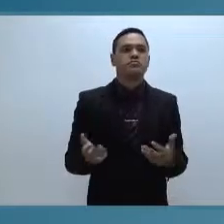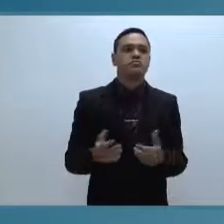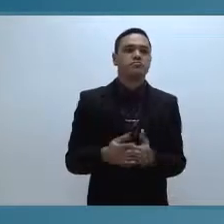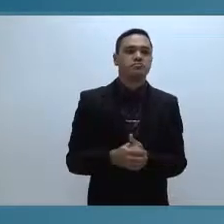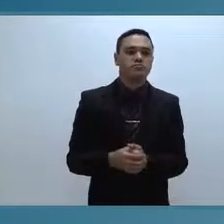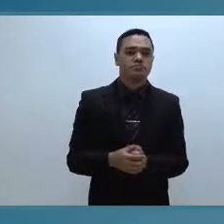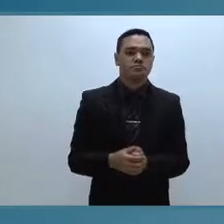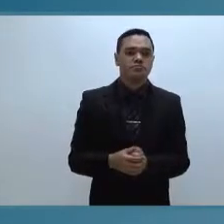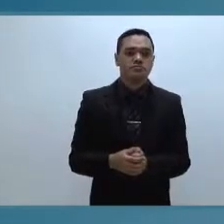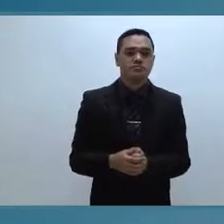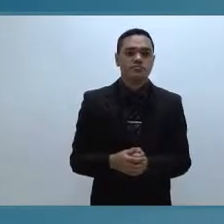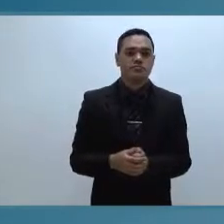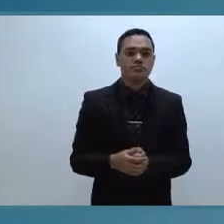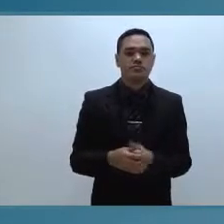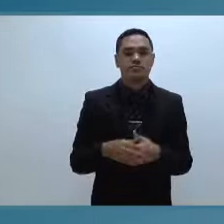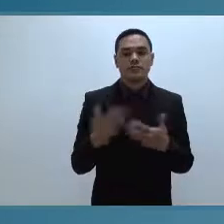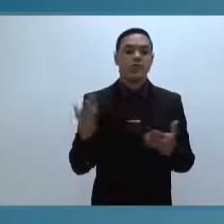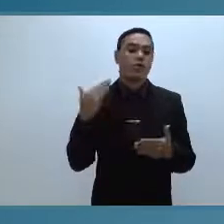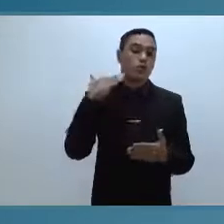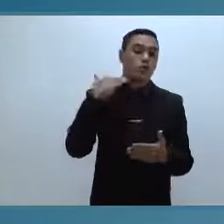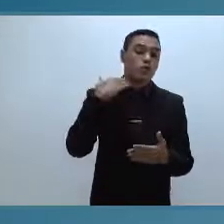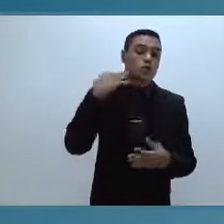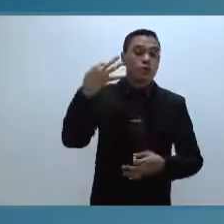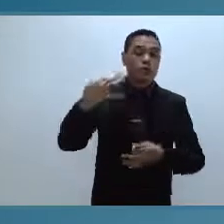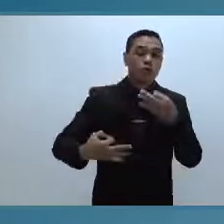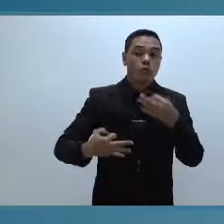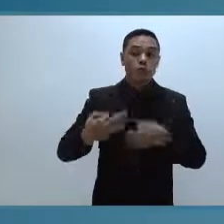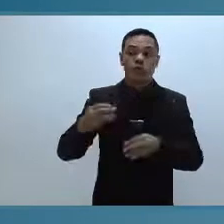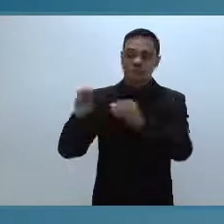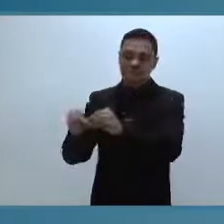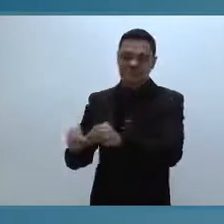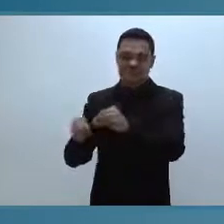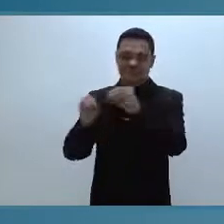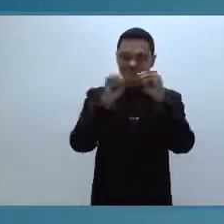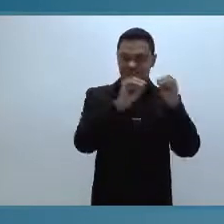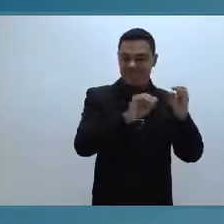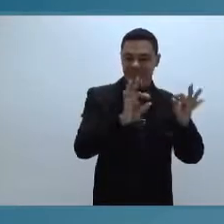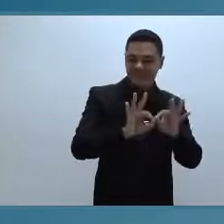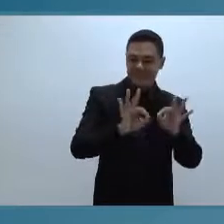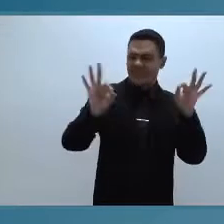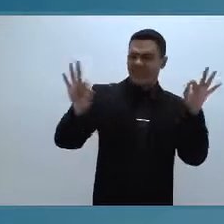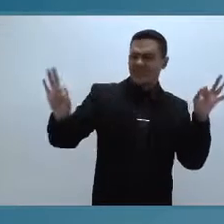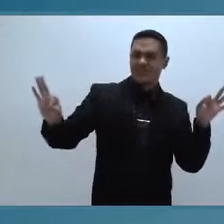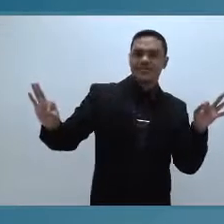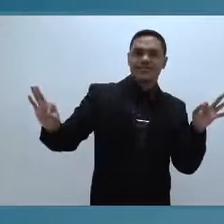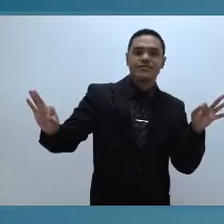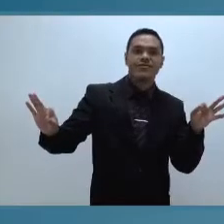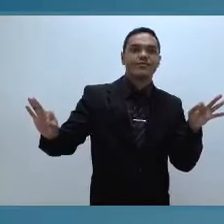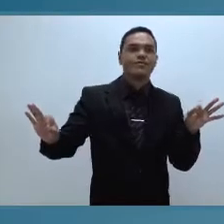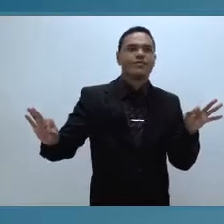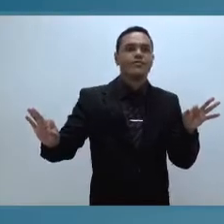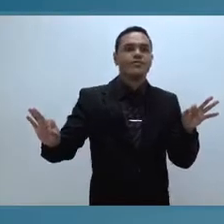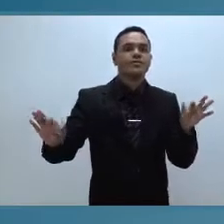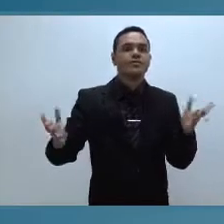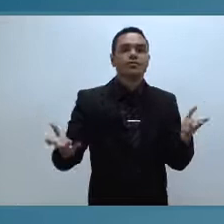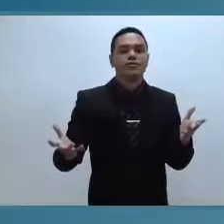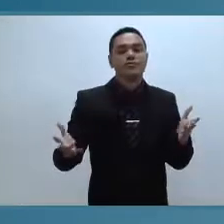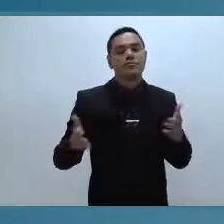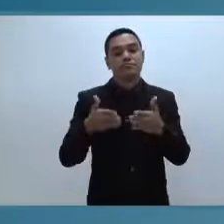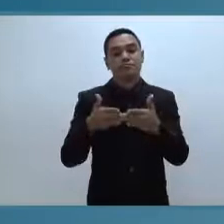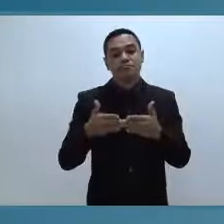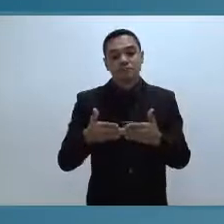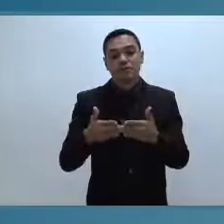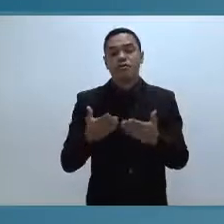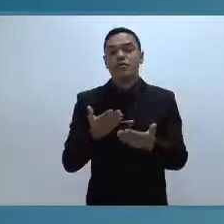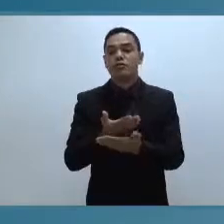excepcionalidade para a juíza morar fora da comarca, peço vênia ao entendimento da outra colegiadora e dos demais